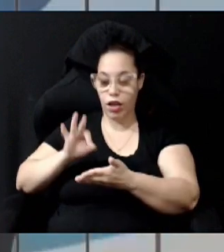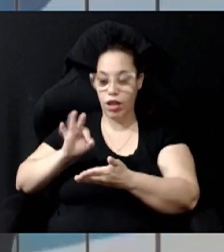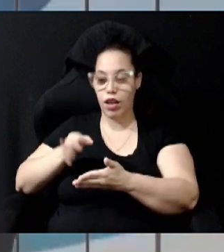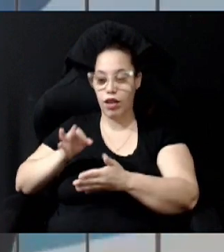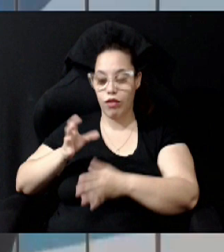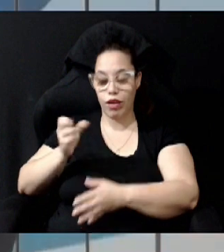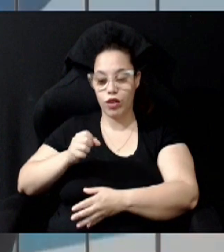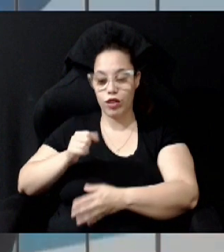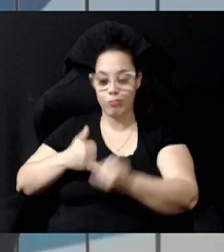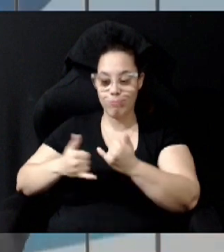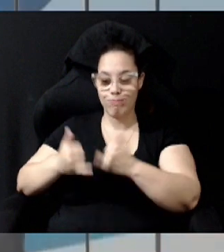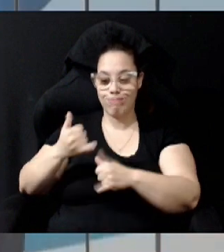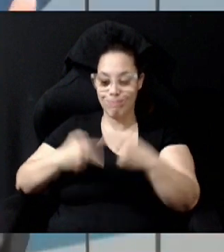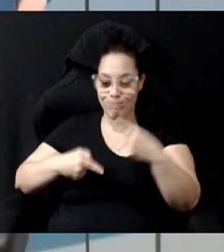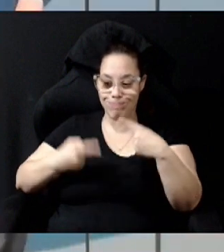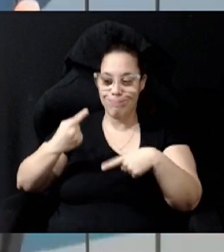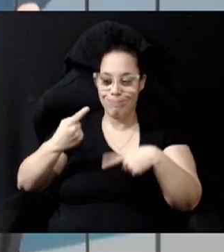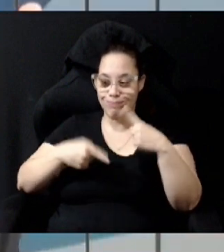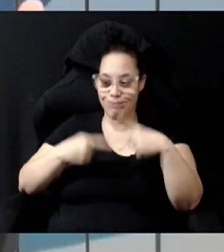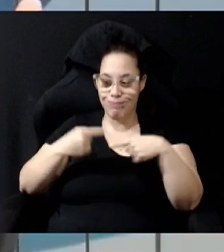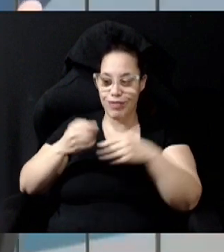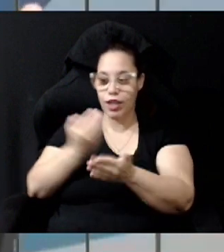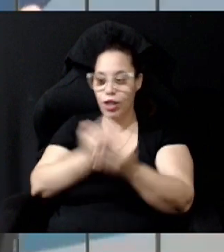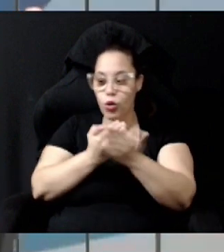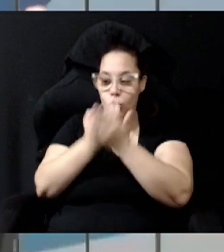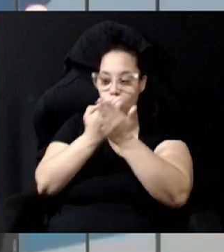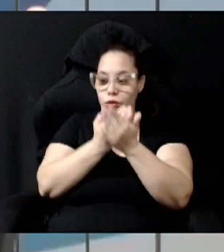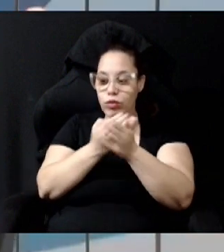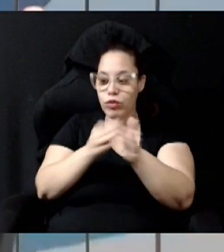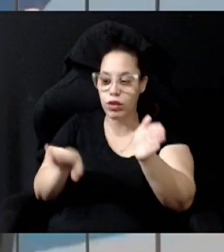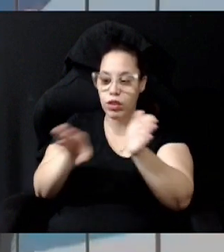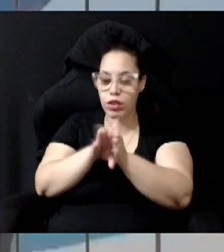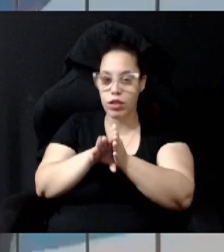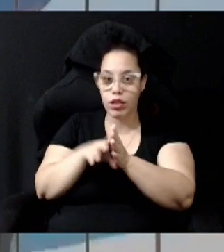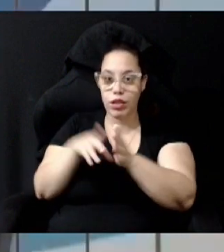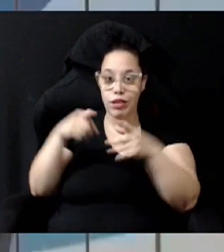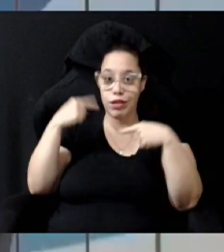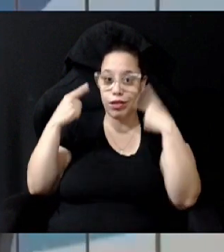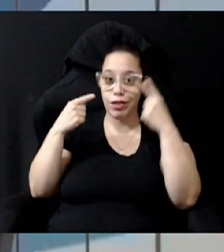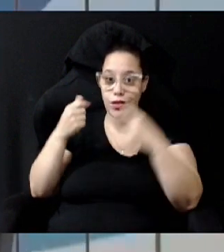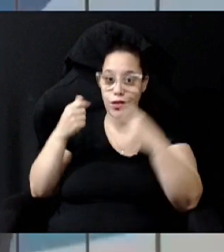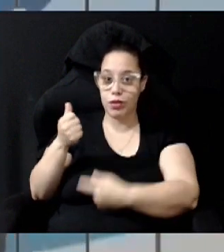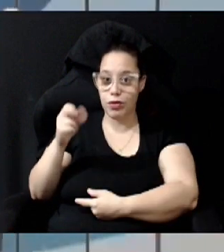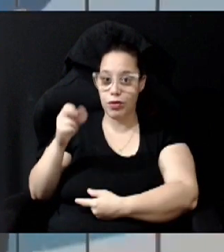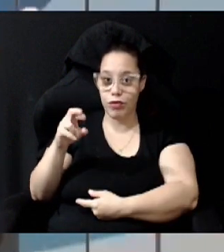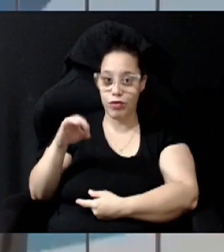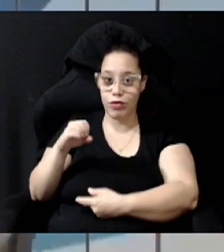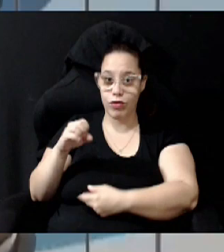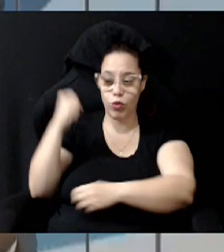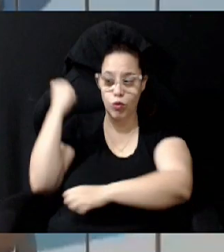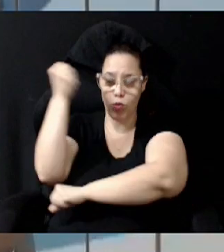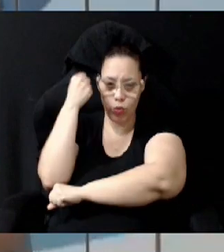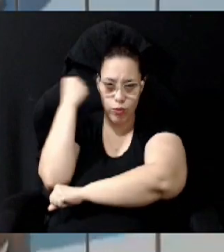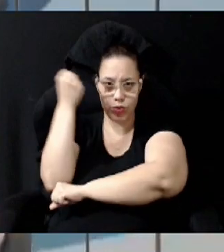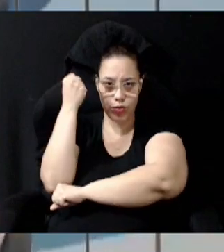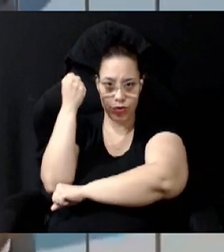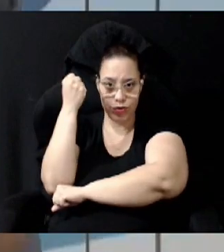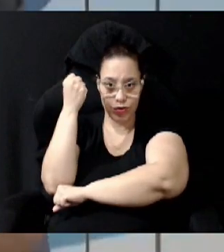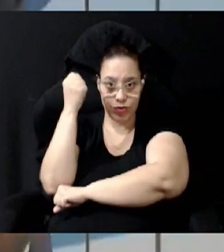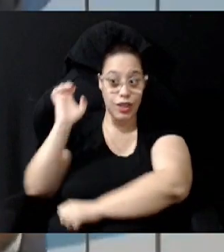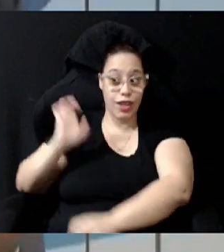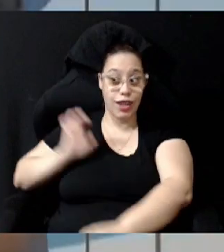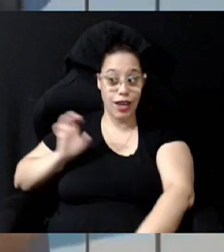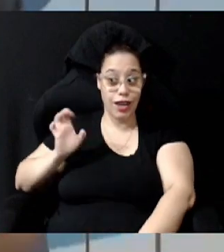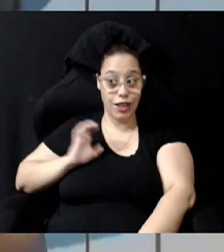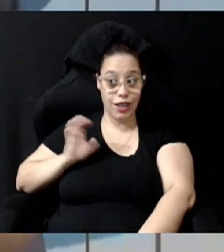a gente estudou. Aí chega um maluquinho lá de 1,5 metro do Rio Grande do Sul, da elite